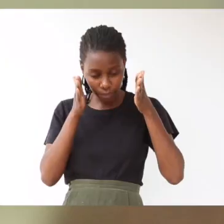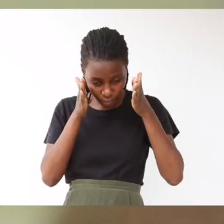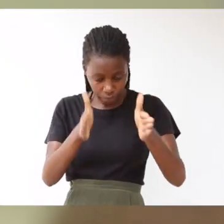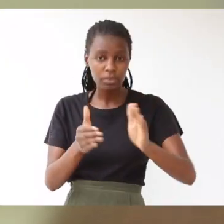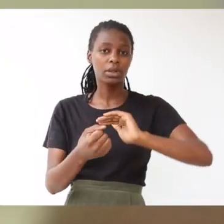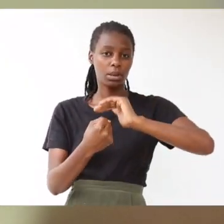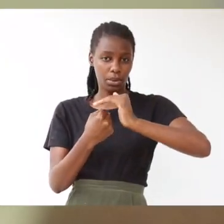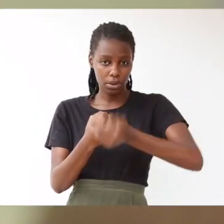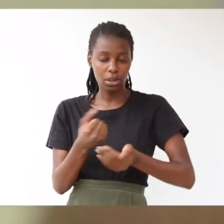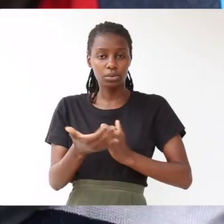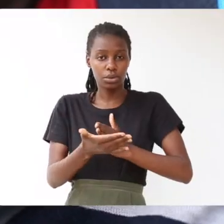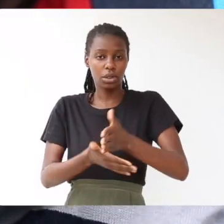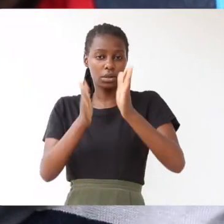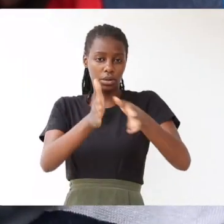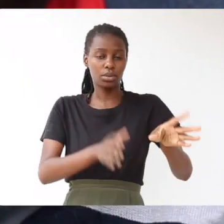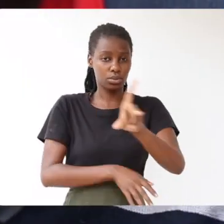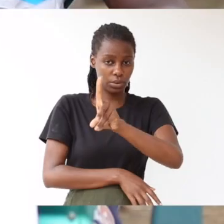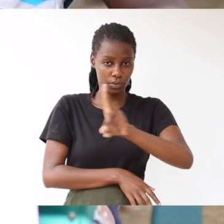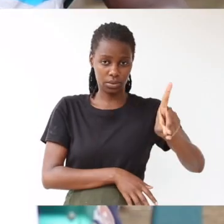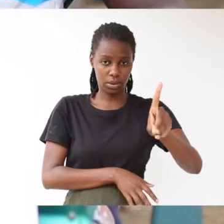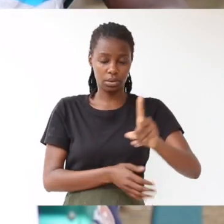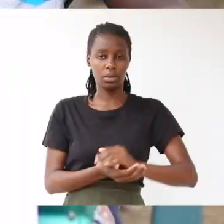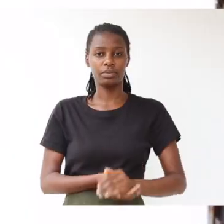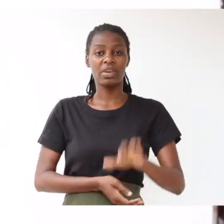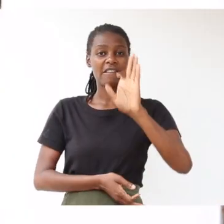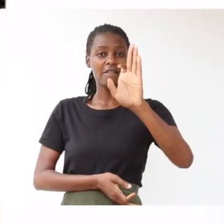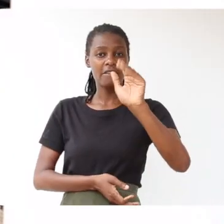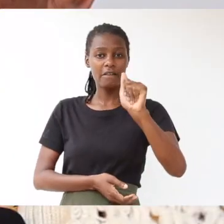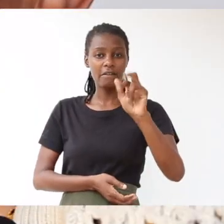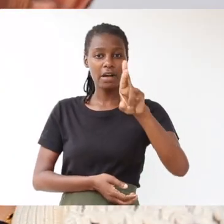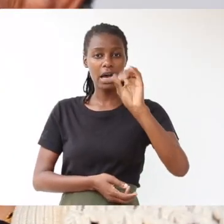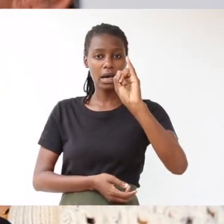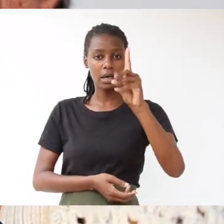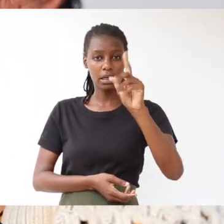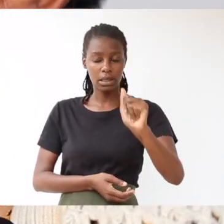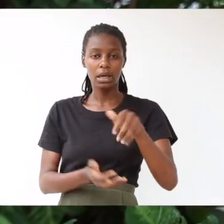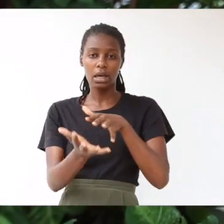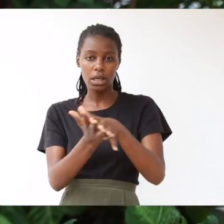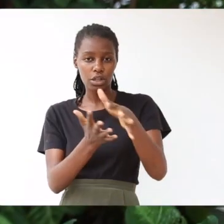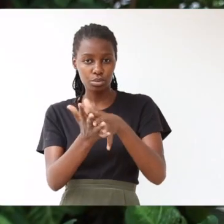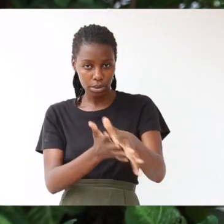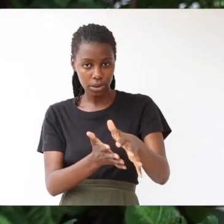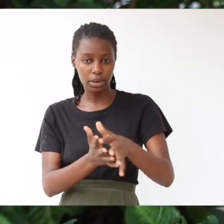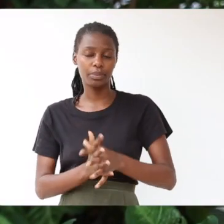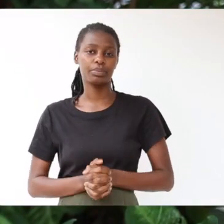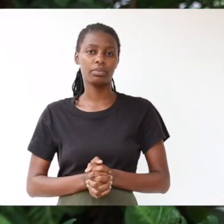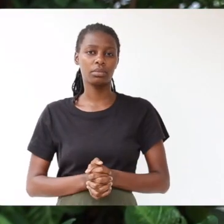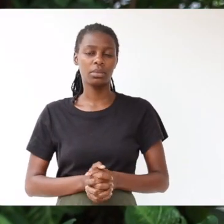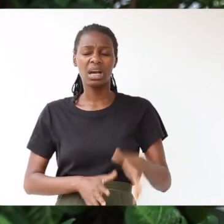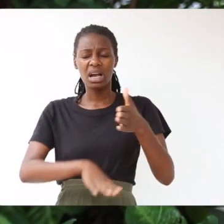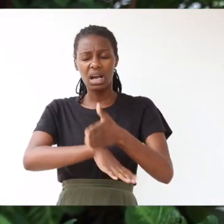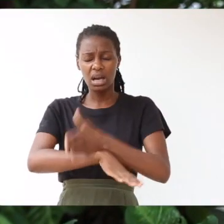sempre empenhada na proteção dos direitos das pessoas com deficiência. Farida Gulamo fala dos momentos que marcaram esta